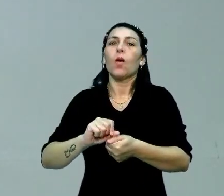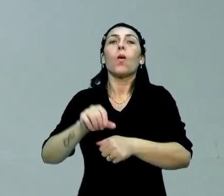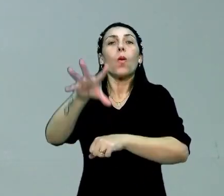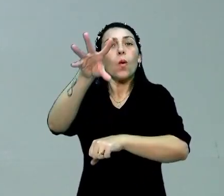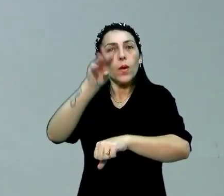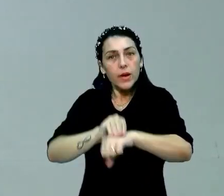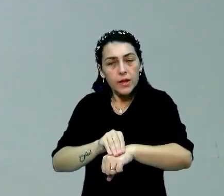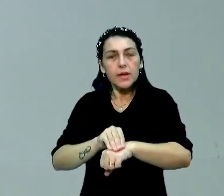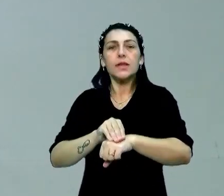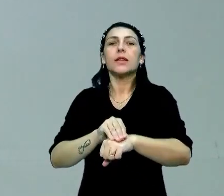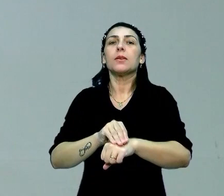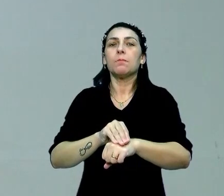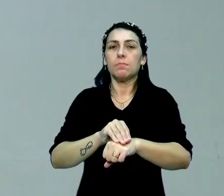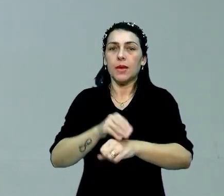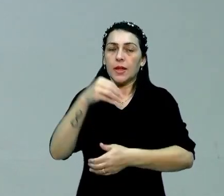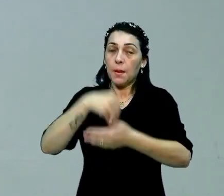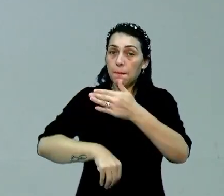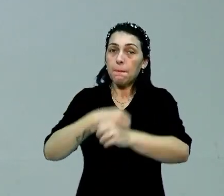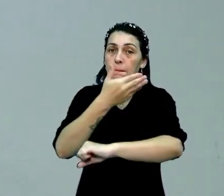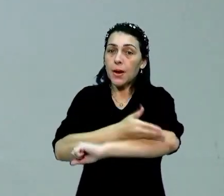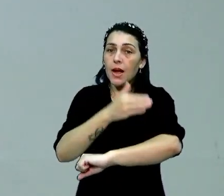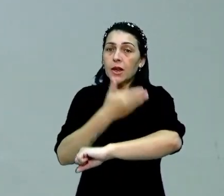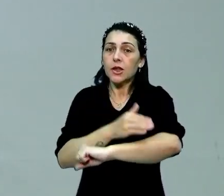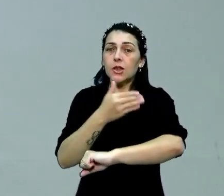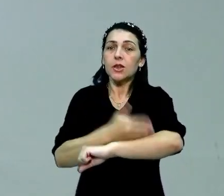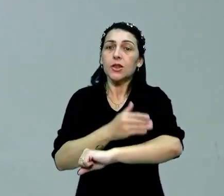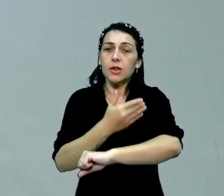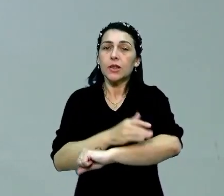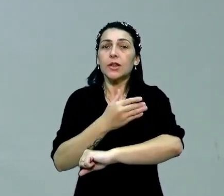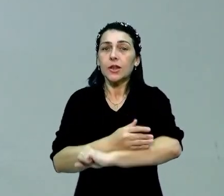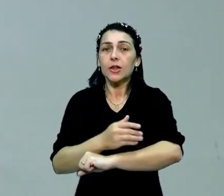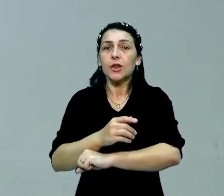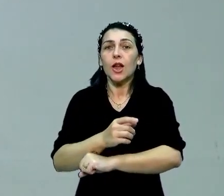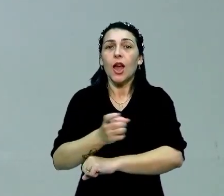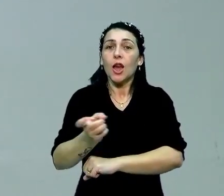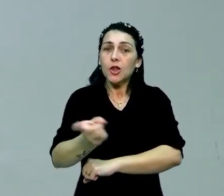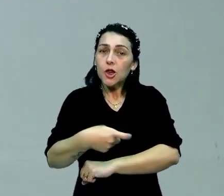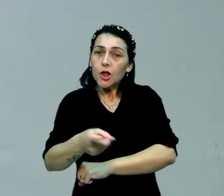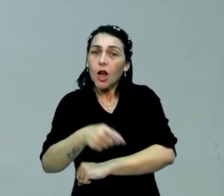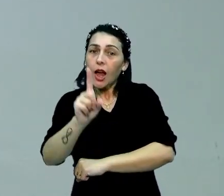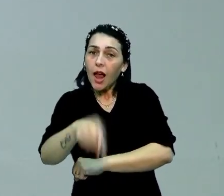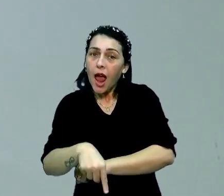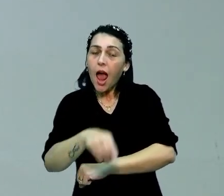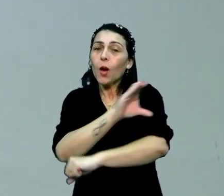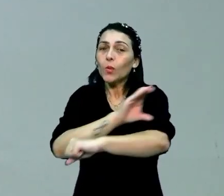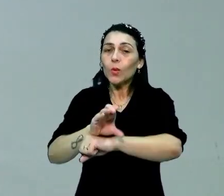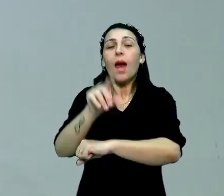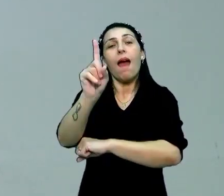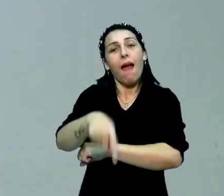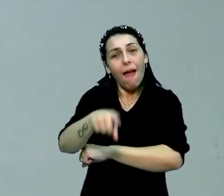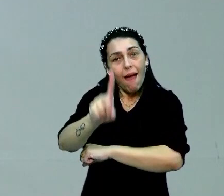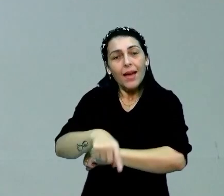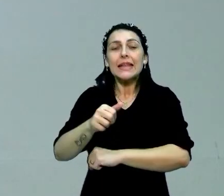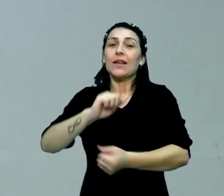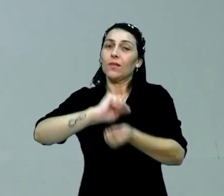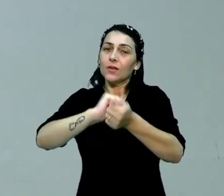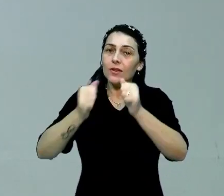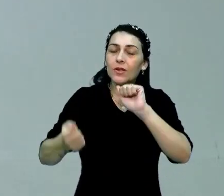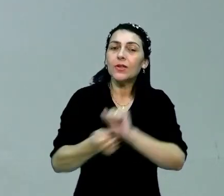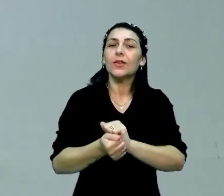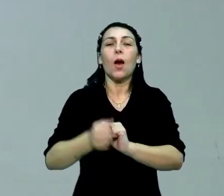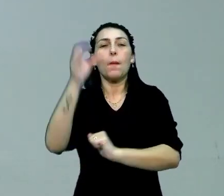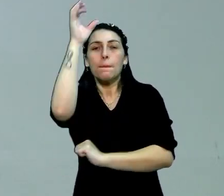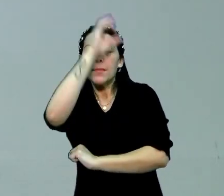conhecimento externo e botando em prática. Então, TikTok é cultura, professor? Uai, se você consegue associar aquilo a